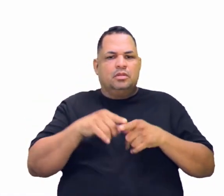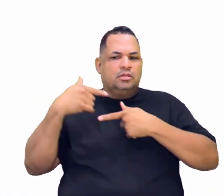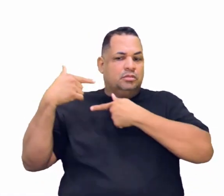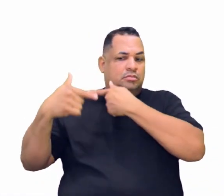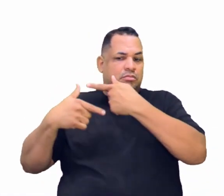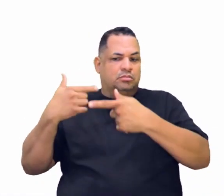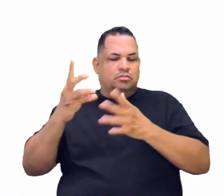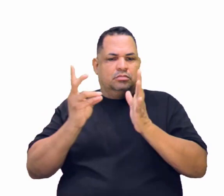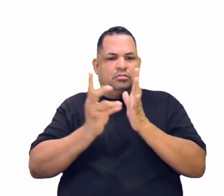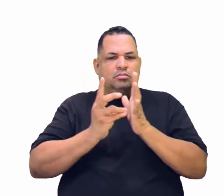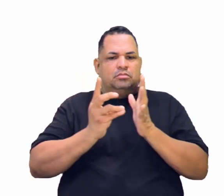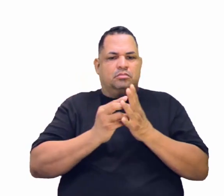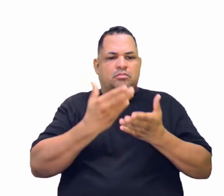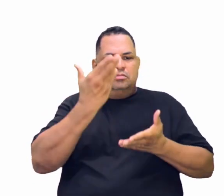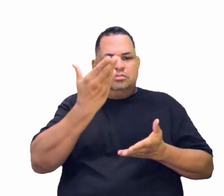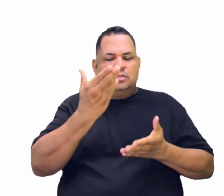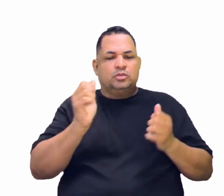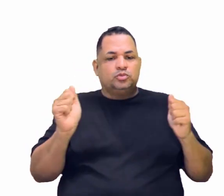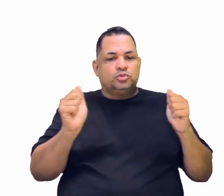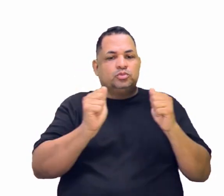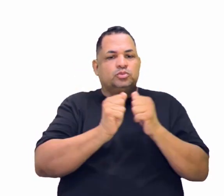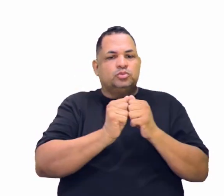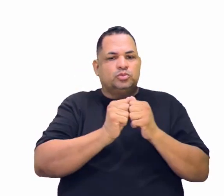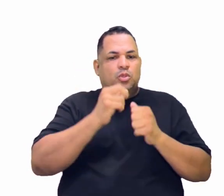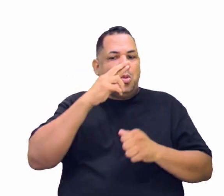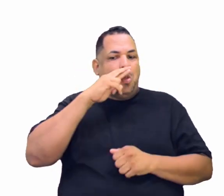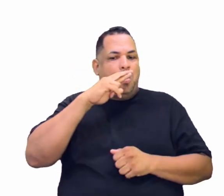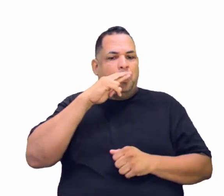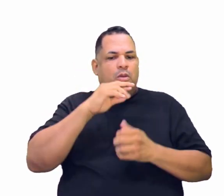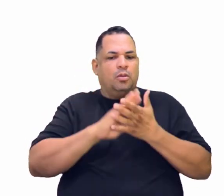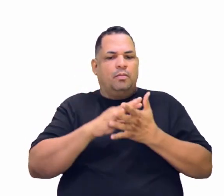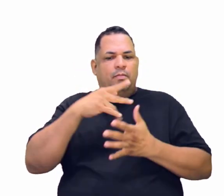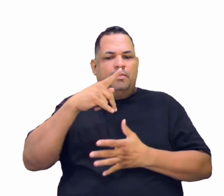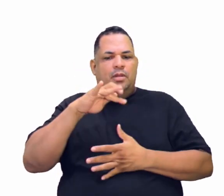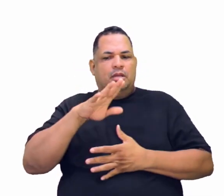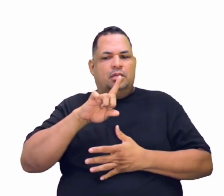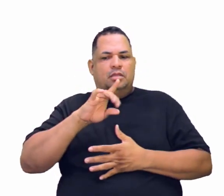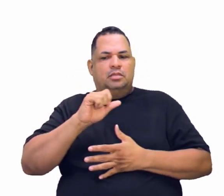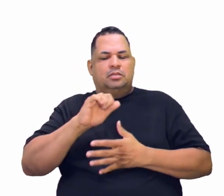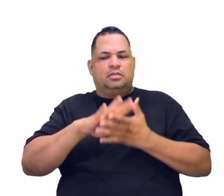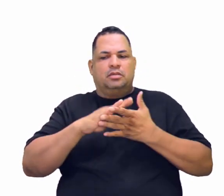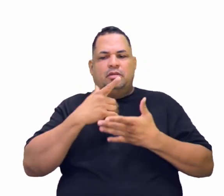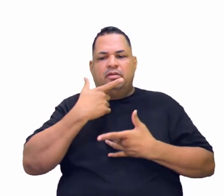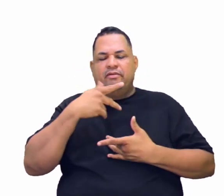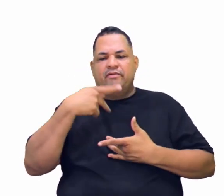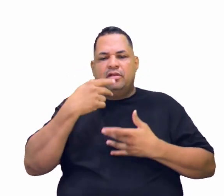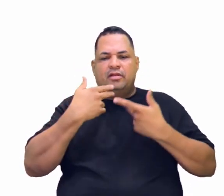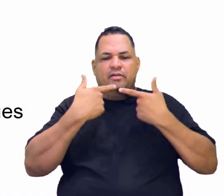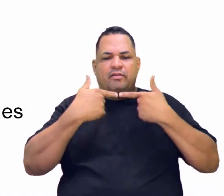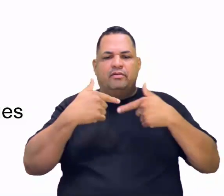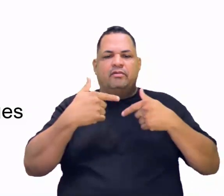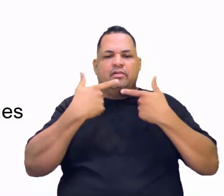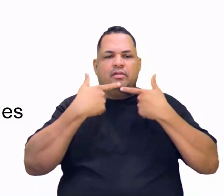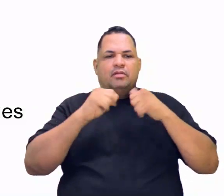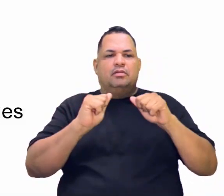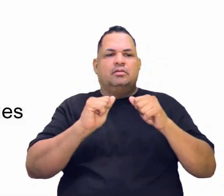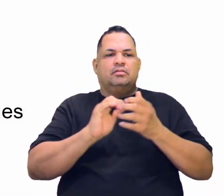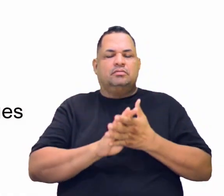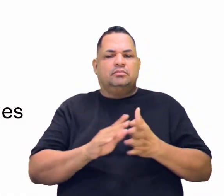Aí ele está com os índios parintins em contato. Falava fluentemente a língua desses